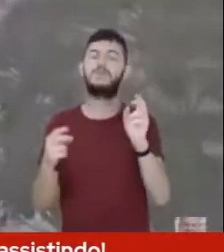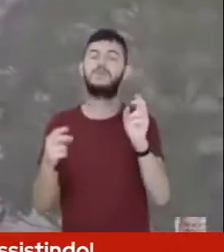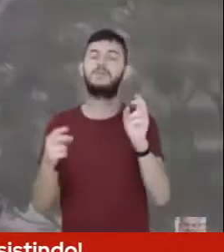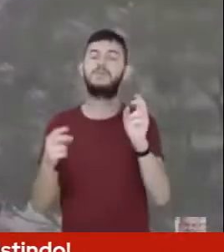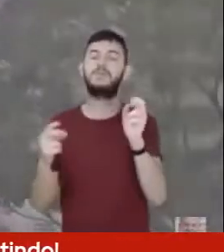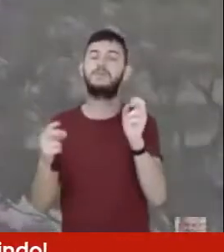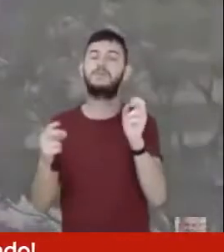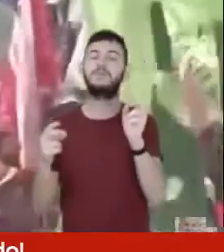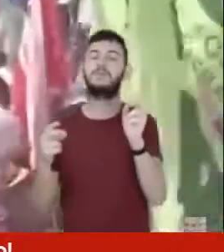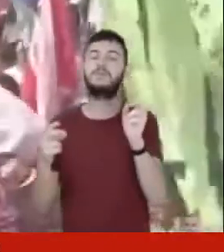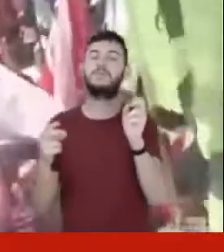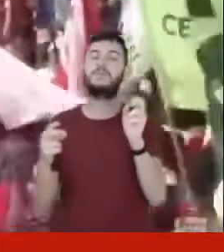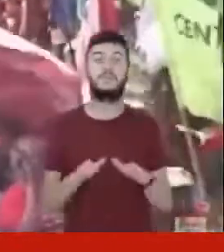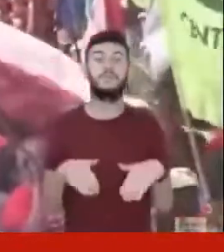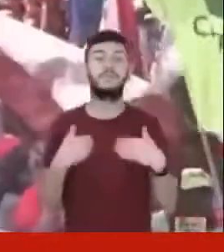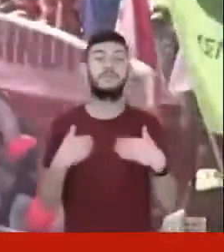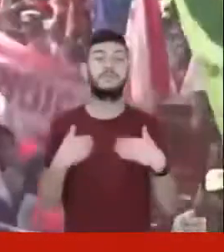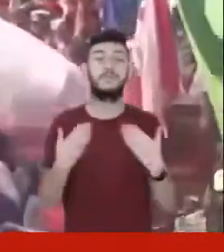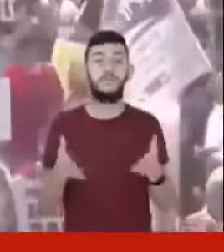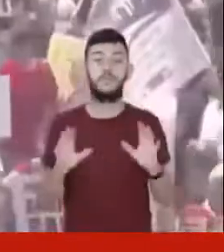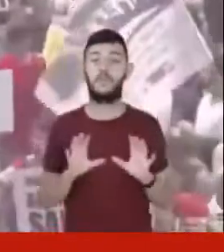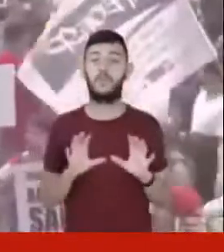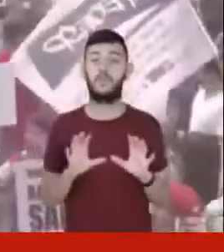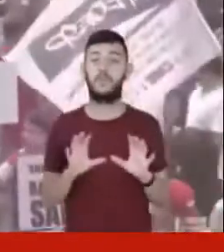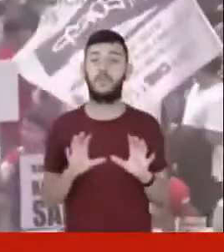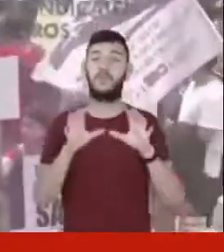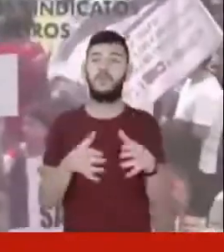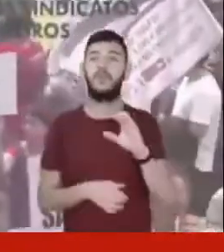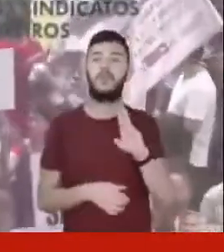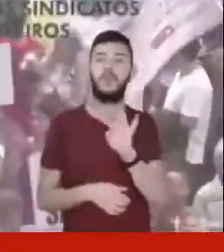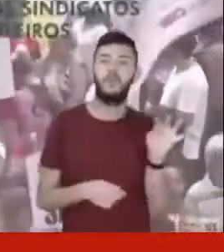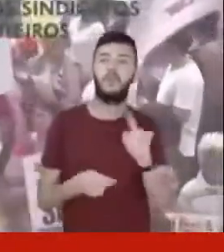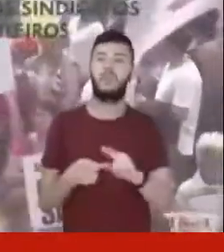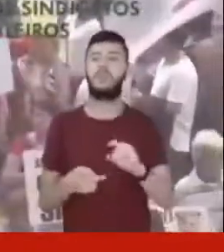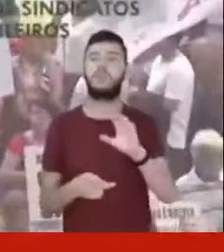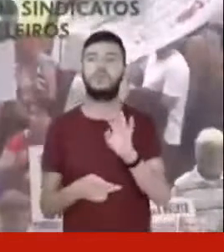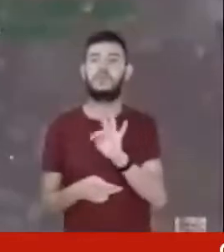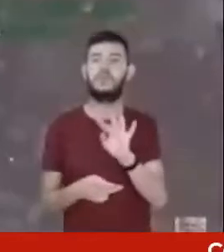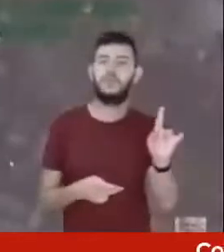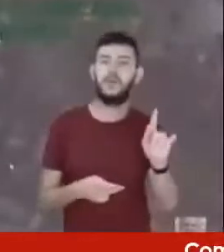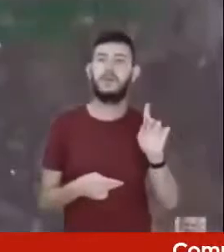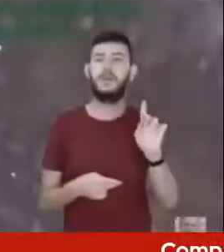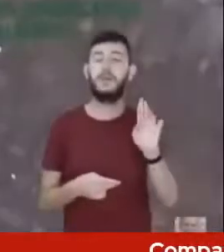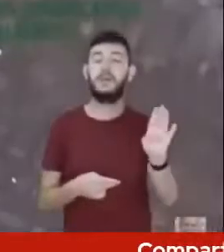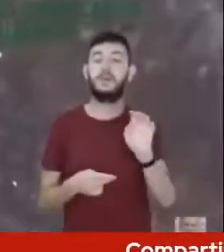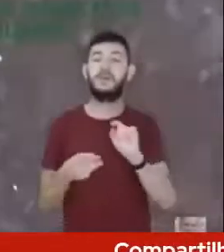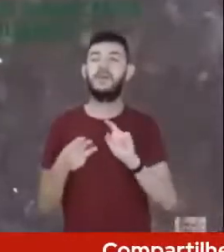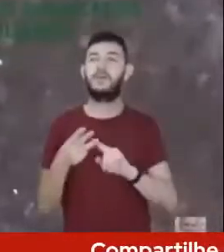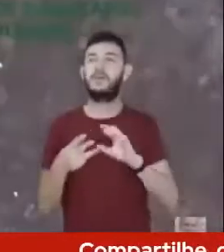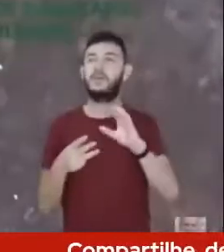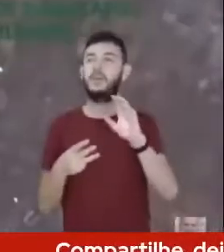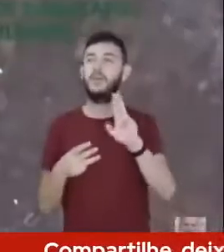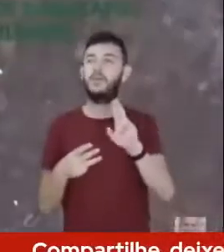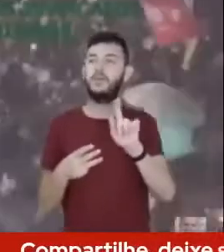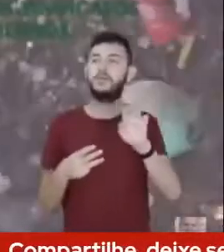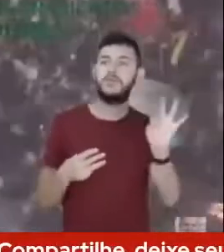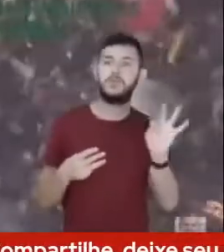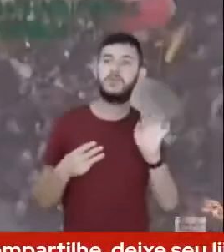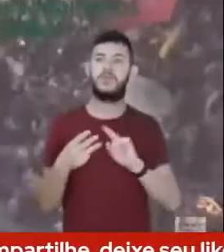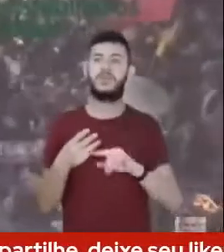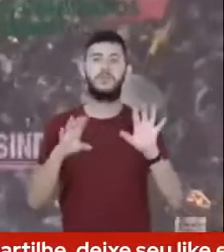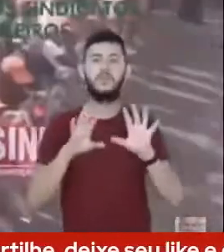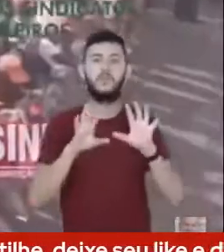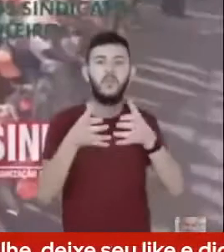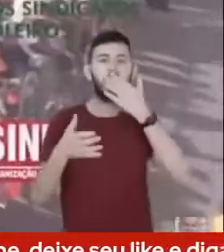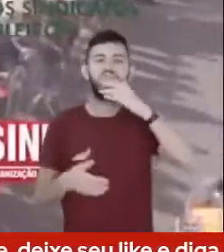UGT, CTB, Nova Central Sindical, CSB, Intersindical Central da Classe Trabalhadora, a